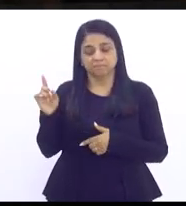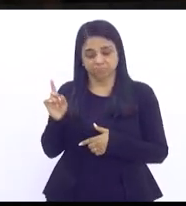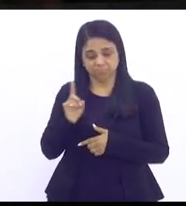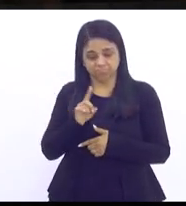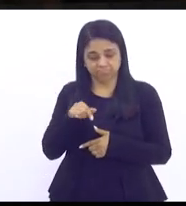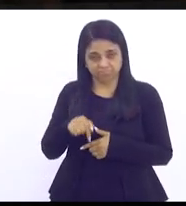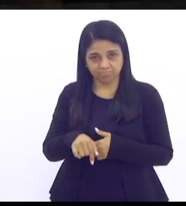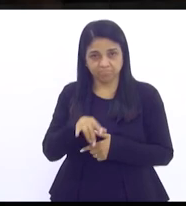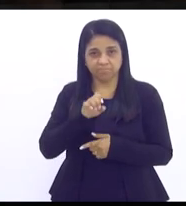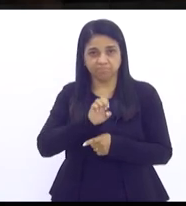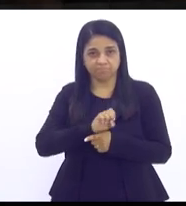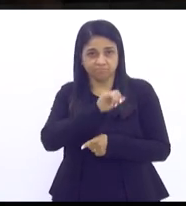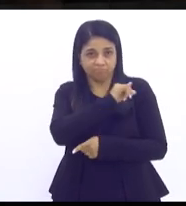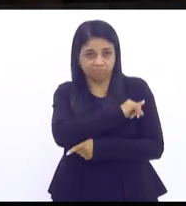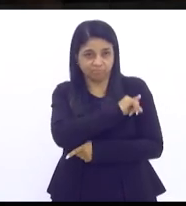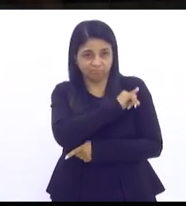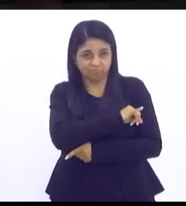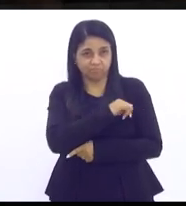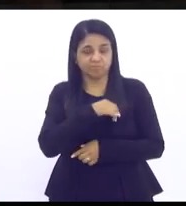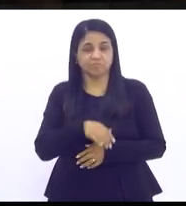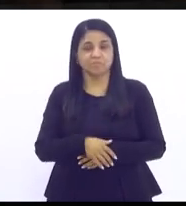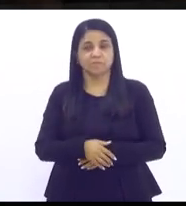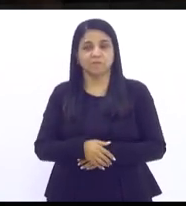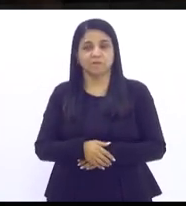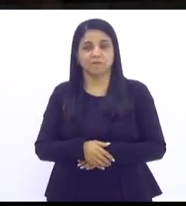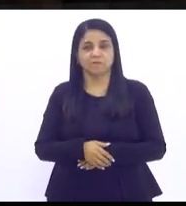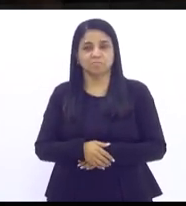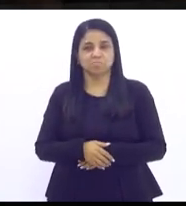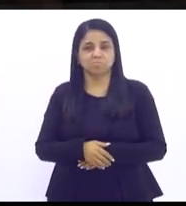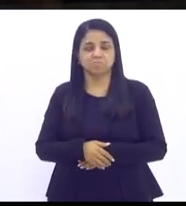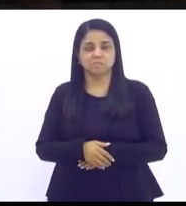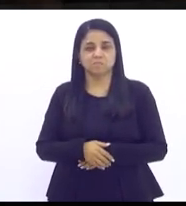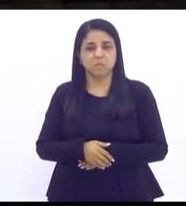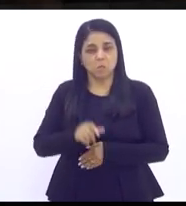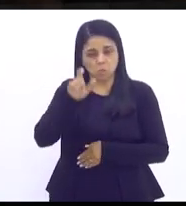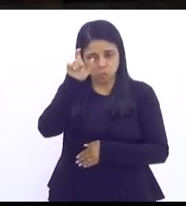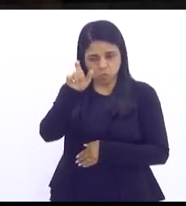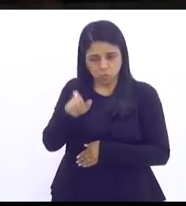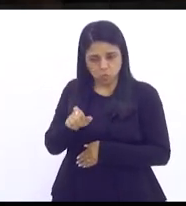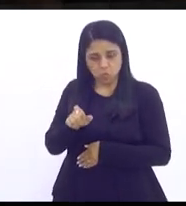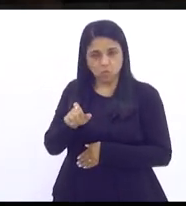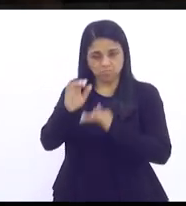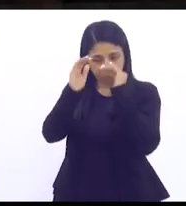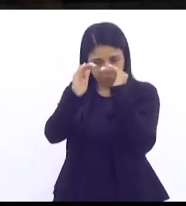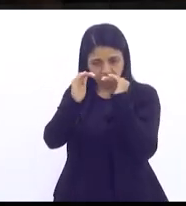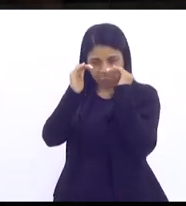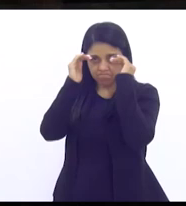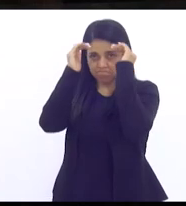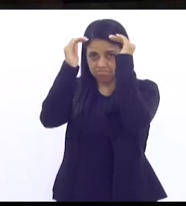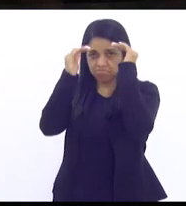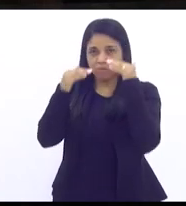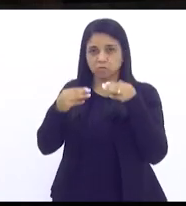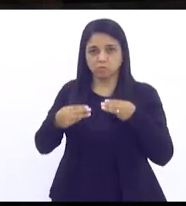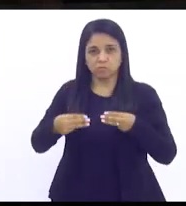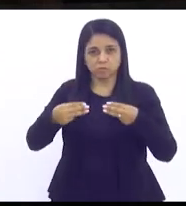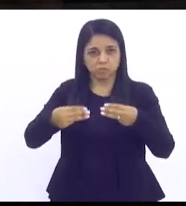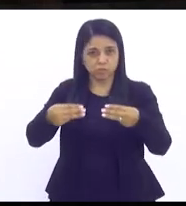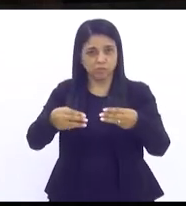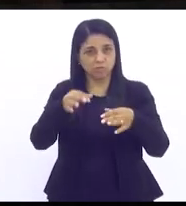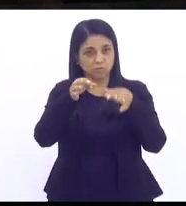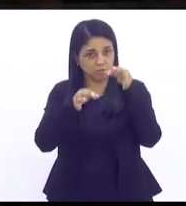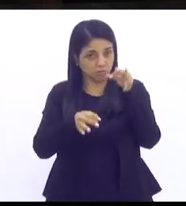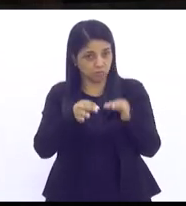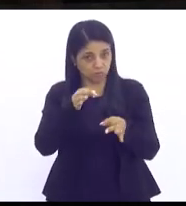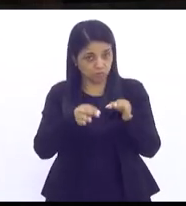de Janeiro uma alta patente do Ministério da Justiça e